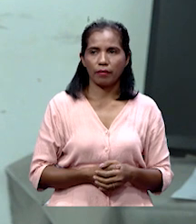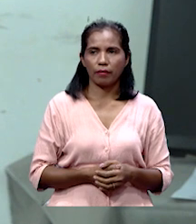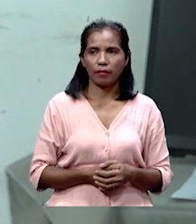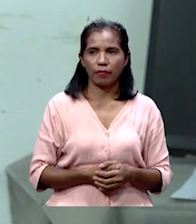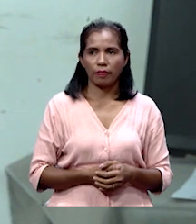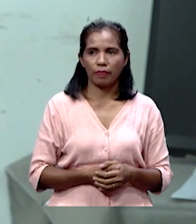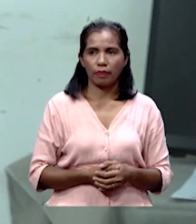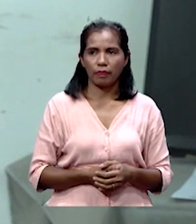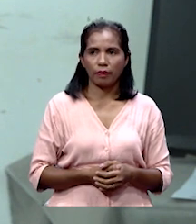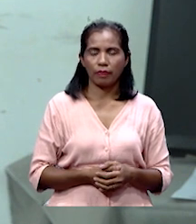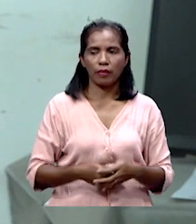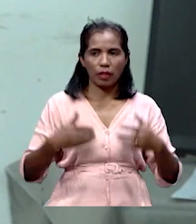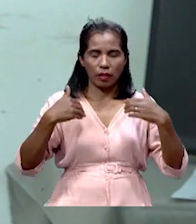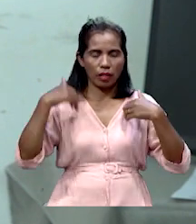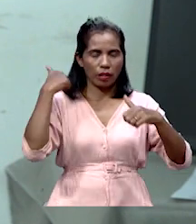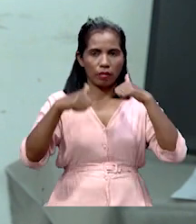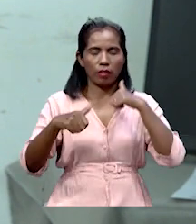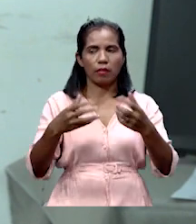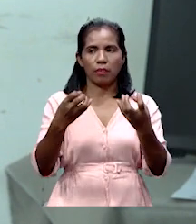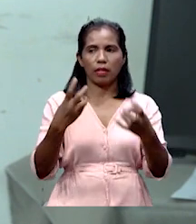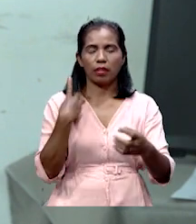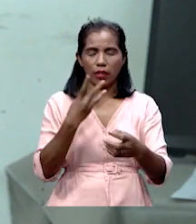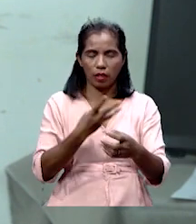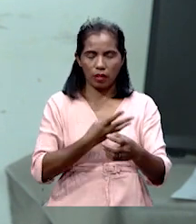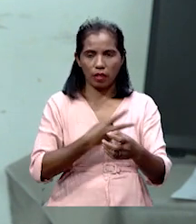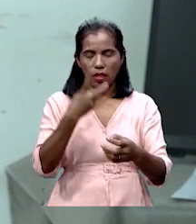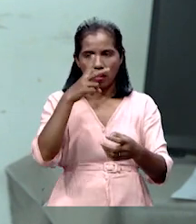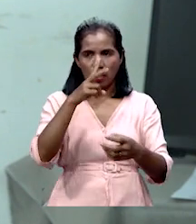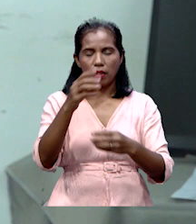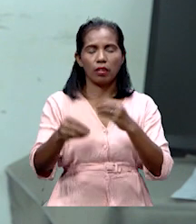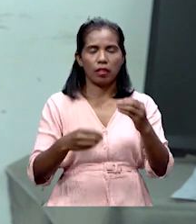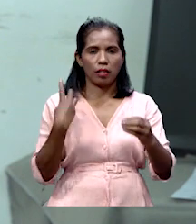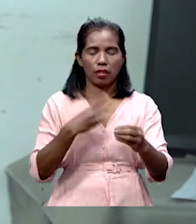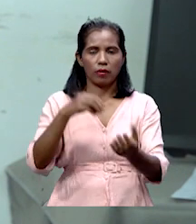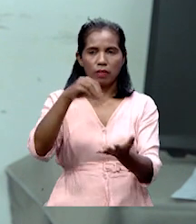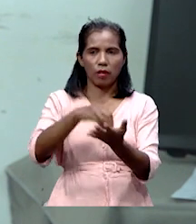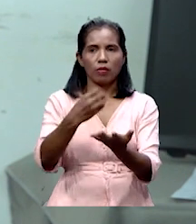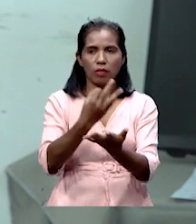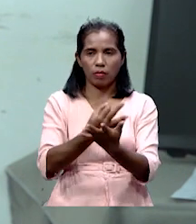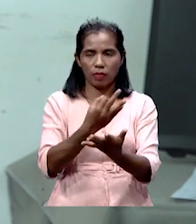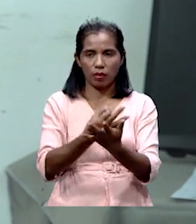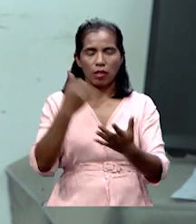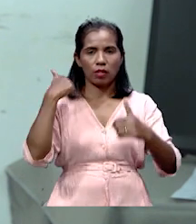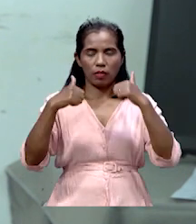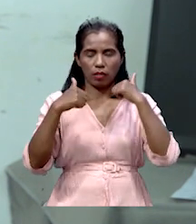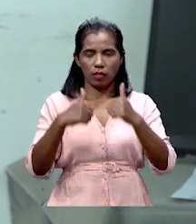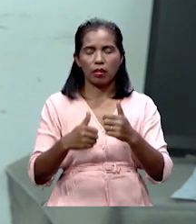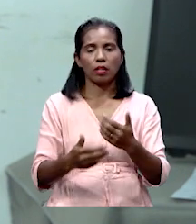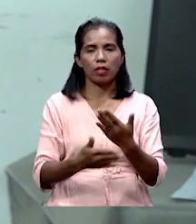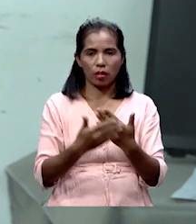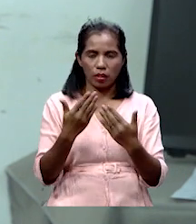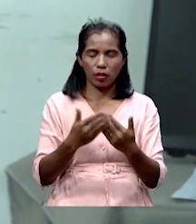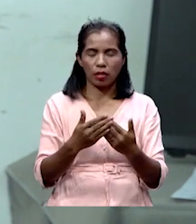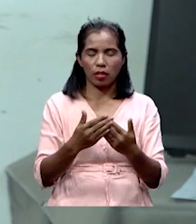orsamento ki dira ni iha aktividade barak nebe ita sare tamba ita tu aloka orsamento nebe mai ita tu aktividade ser selau normal file fali